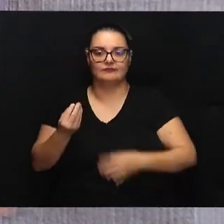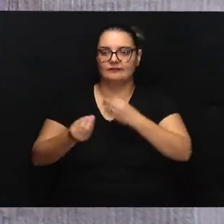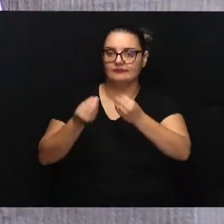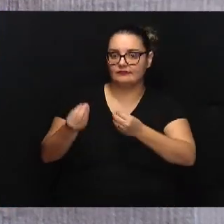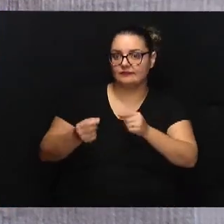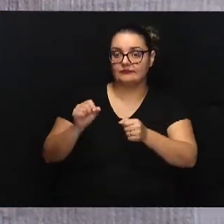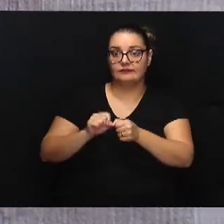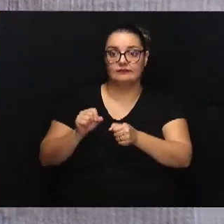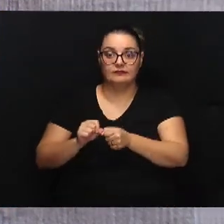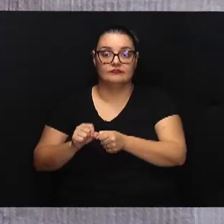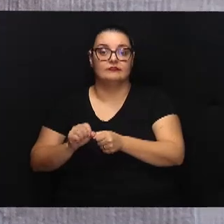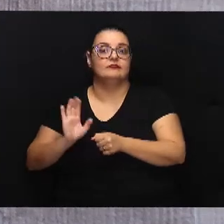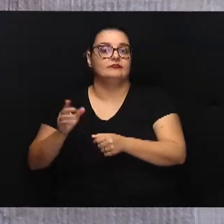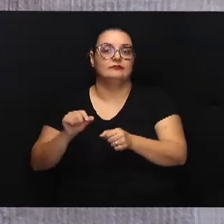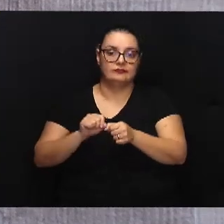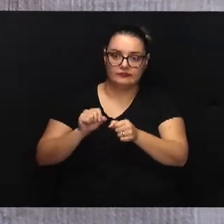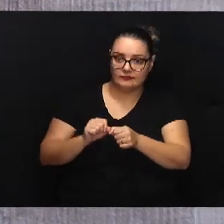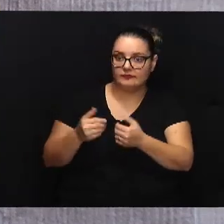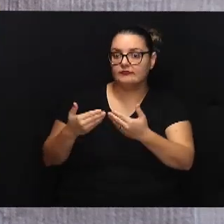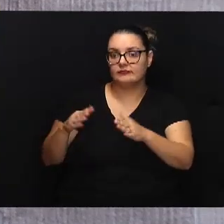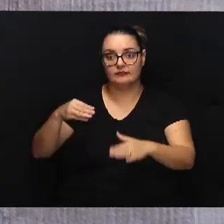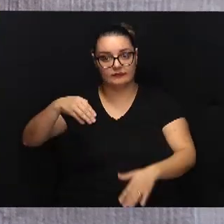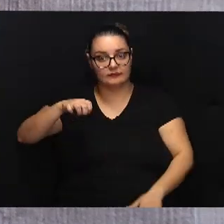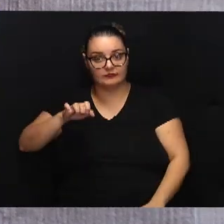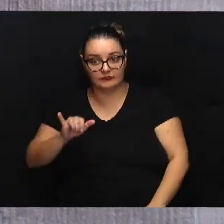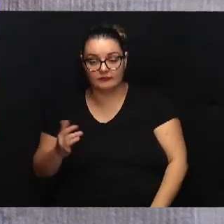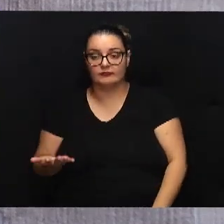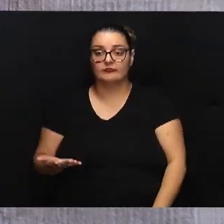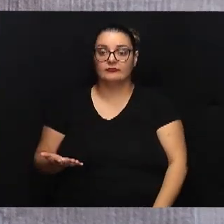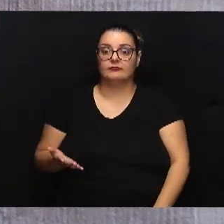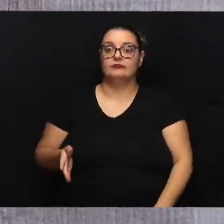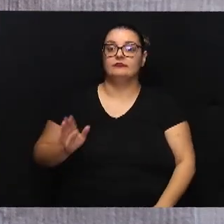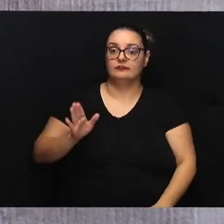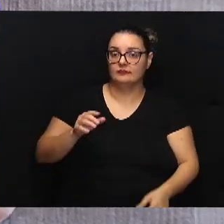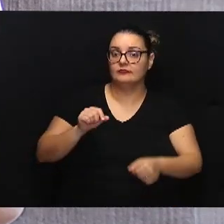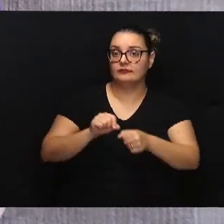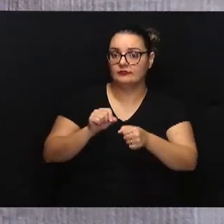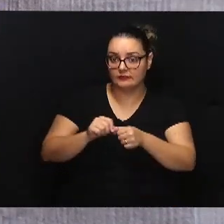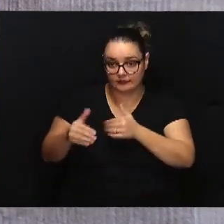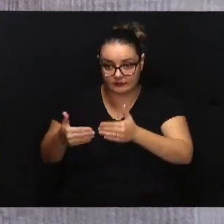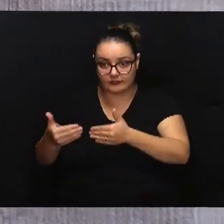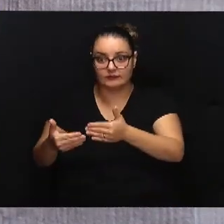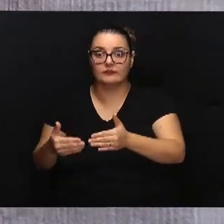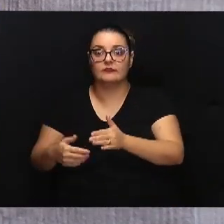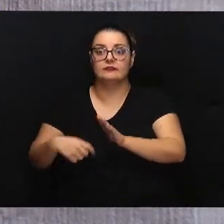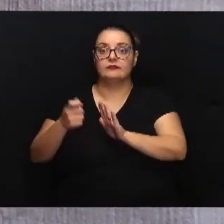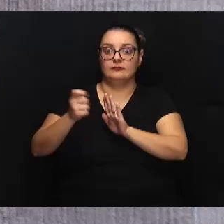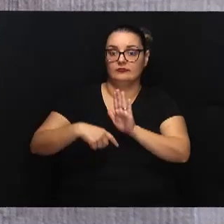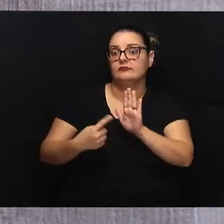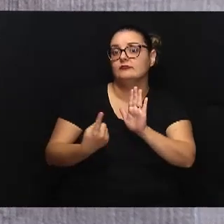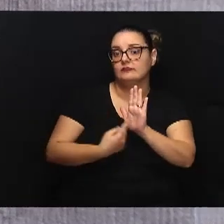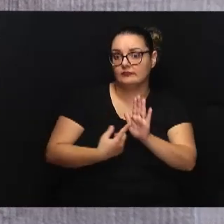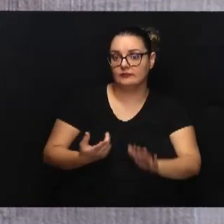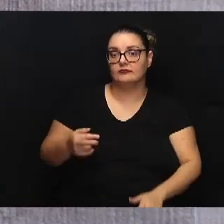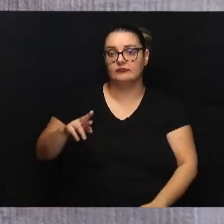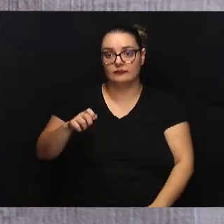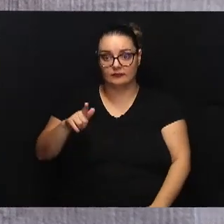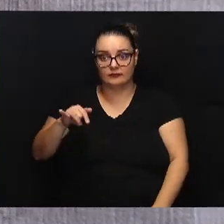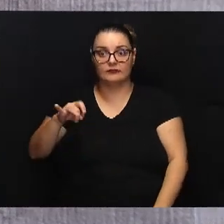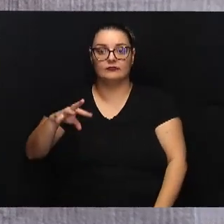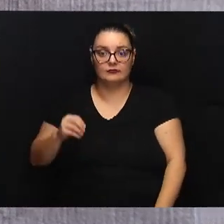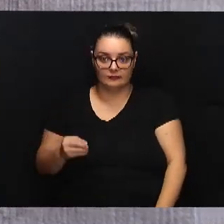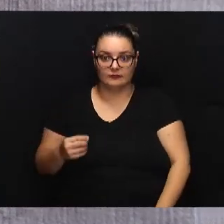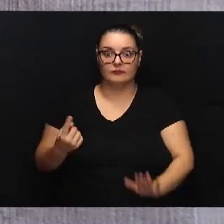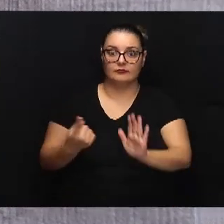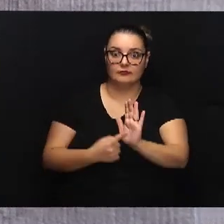ele já abriu o MEI, aí a gente fez também o processo do registro da marca. É que o registro da marca, ele é um processo um pouco mais lento,